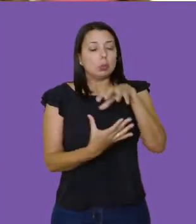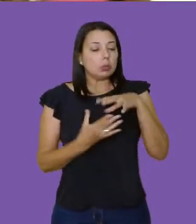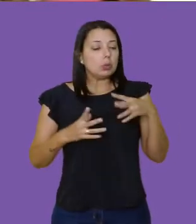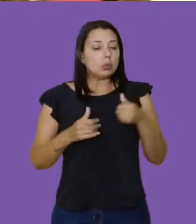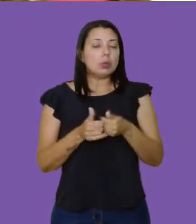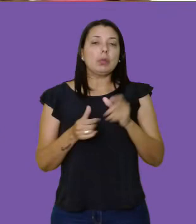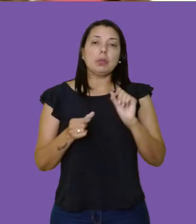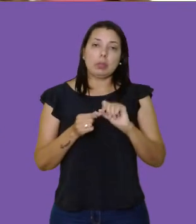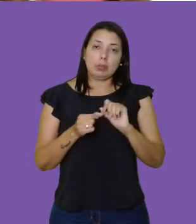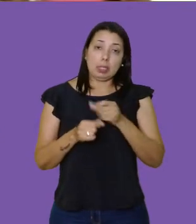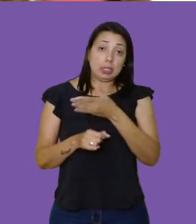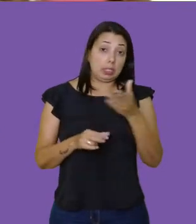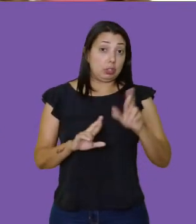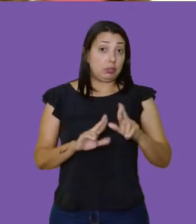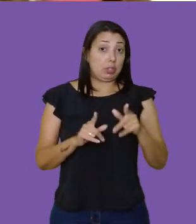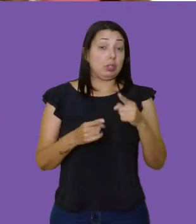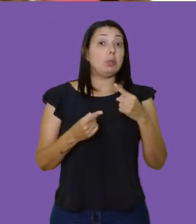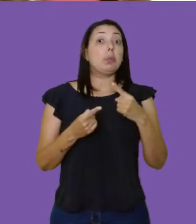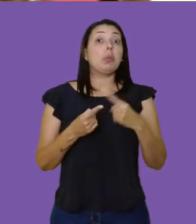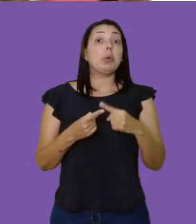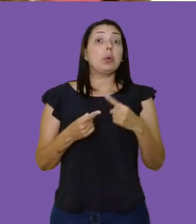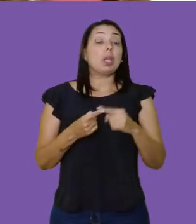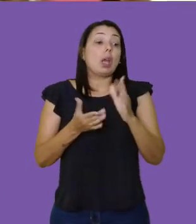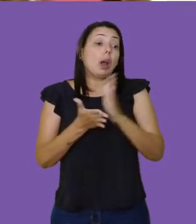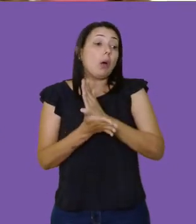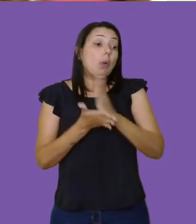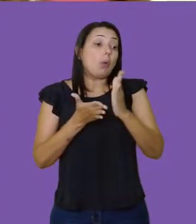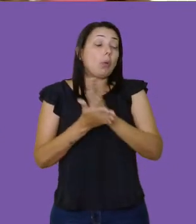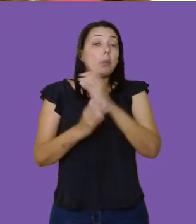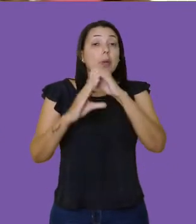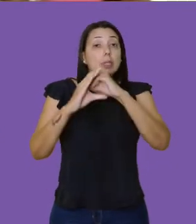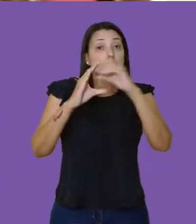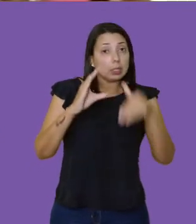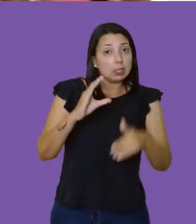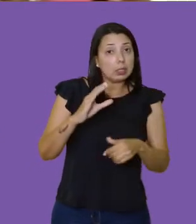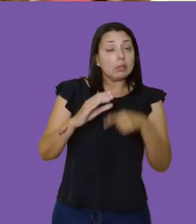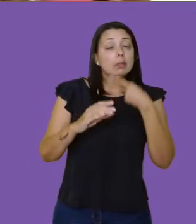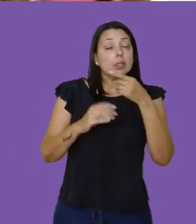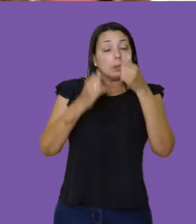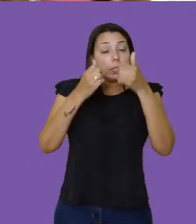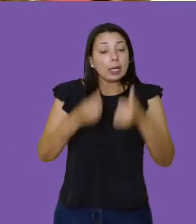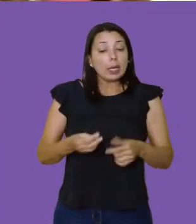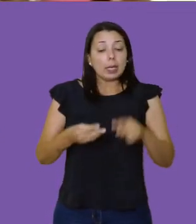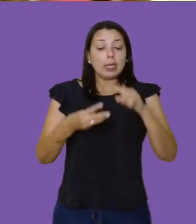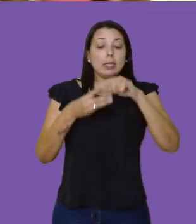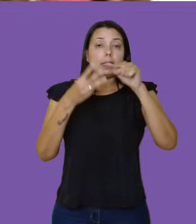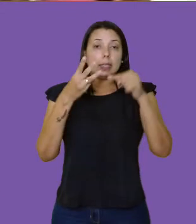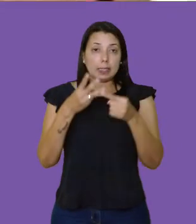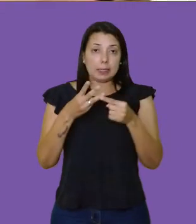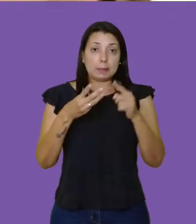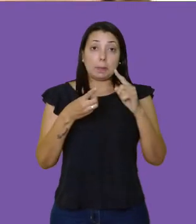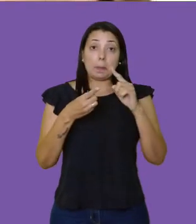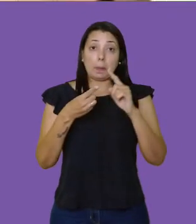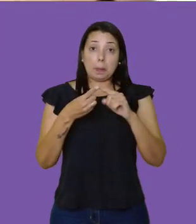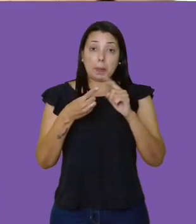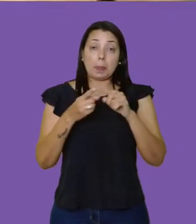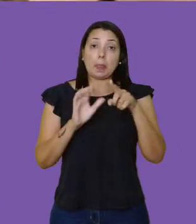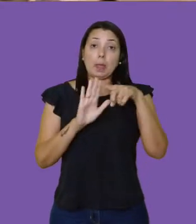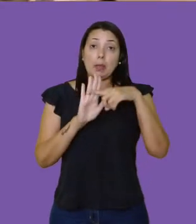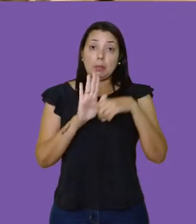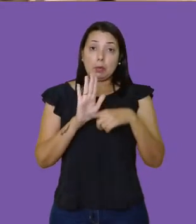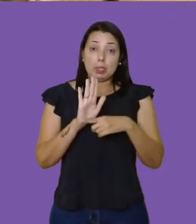faz. Ele é diferenciado por algumas características, vou falar de 3 delas. A primeira, ele é um